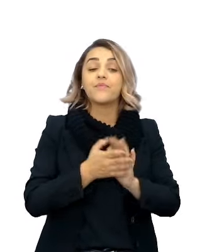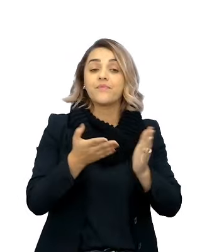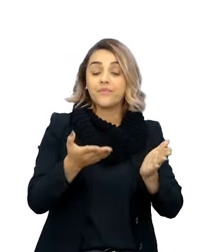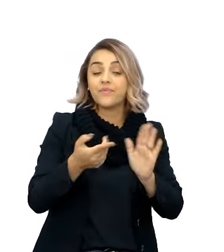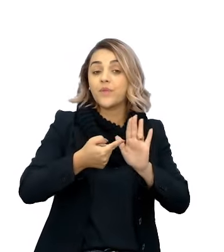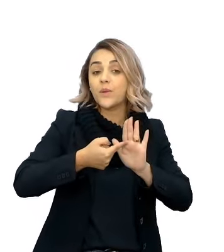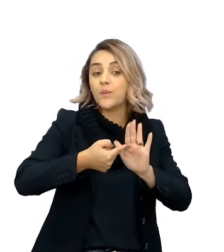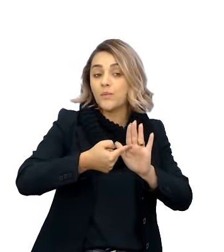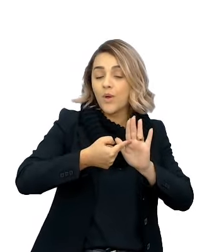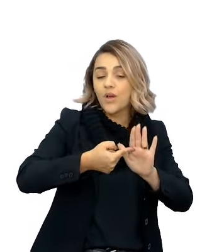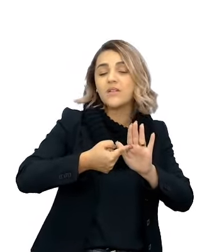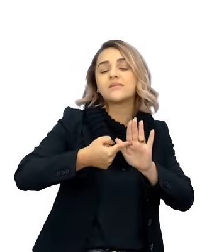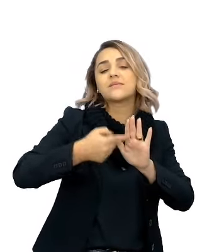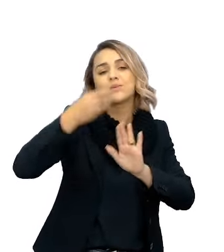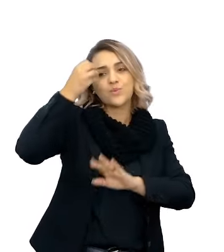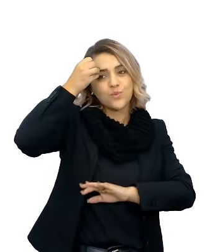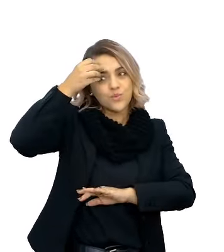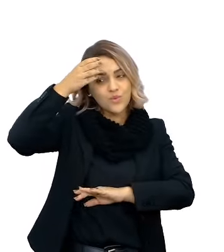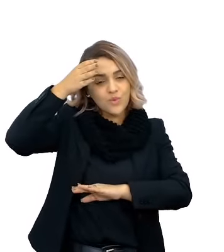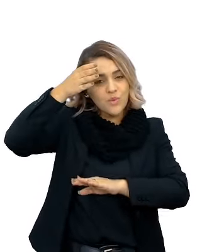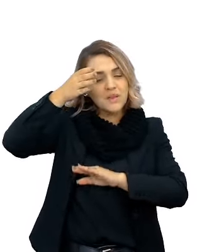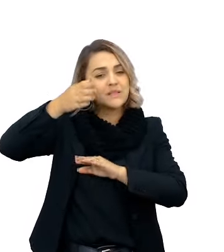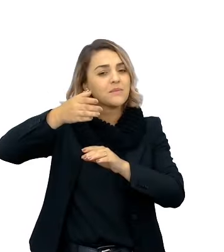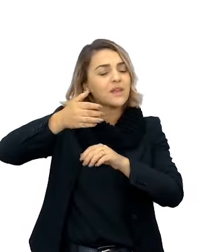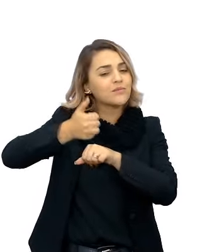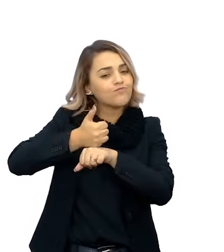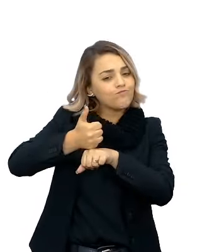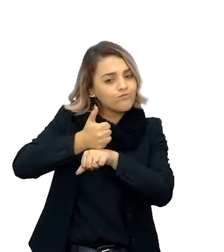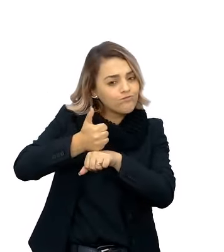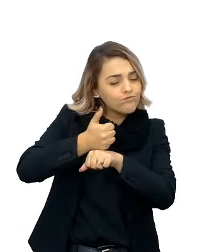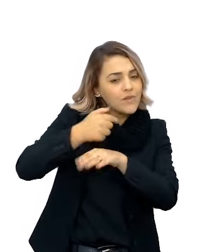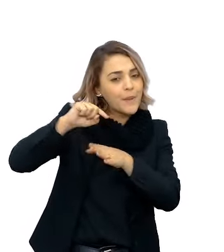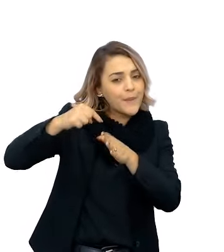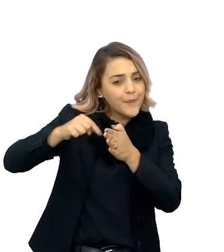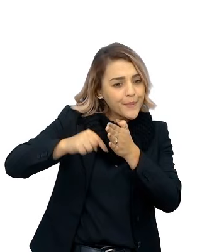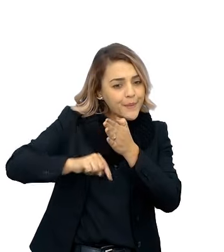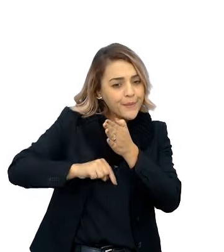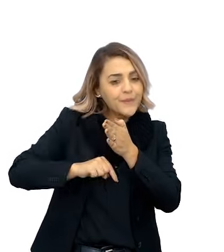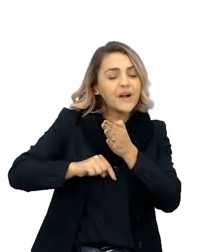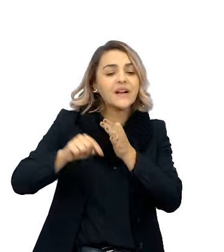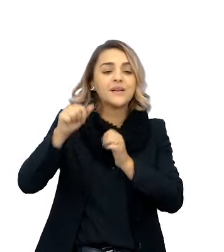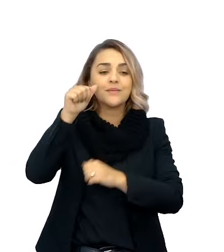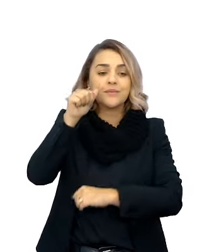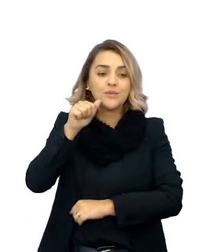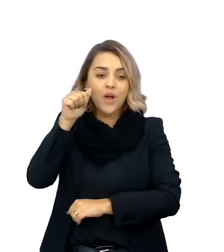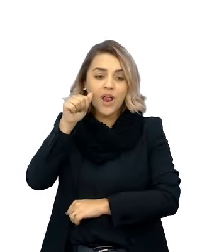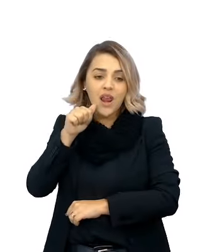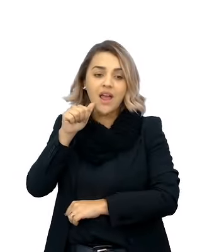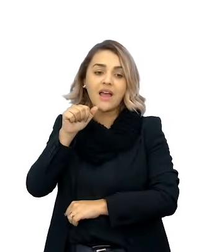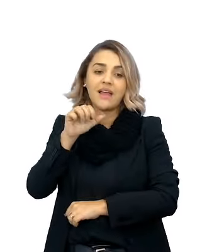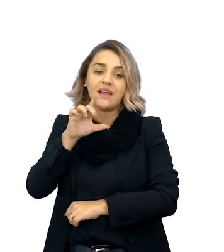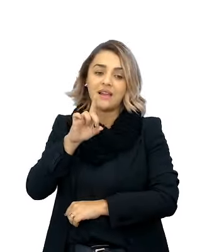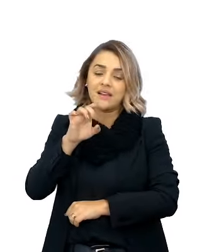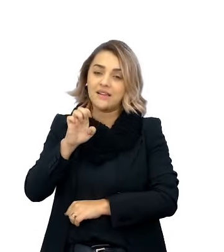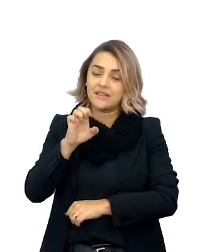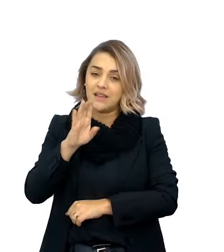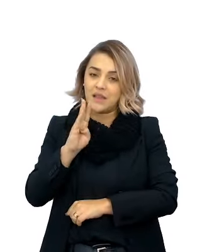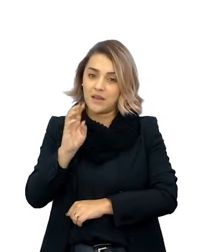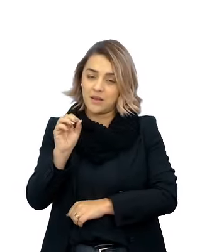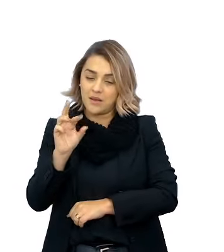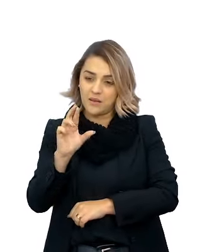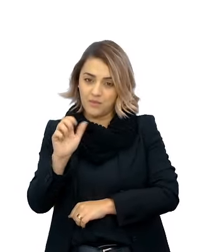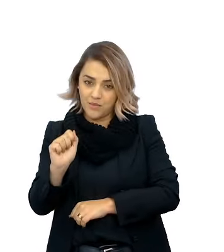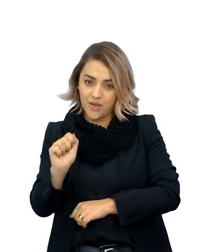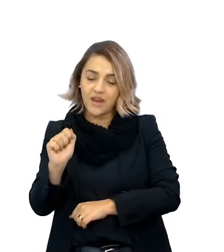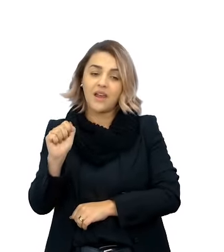conhecimentos especializados de acordo com quem? De acordo com a Débora Boll, né? É uma professora da Faculdade de